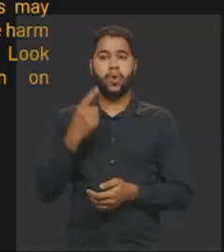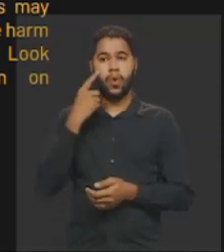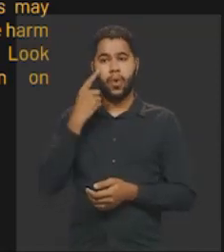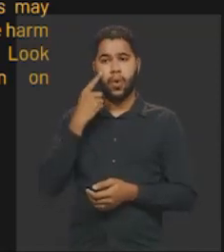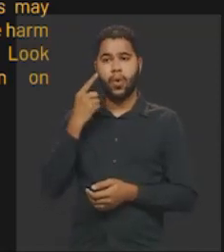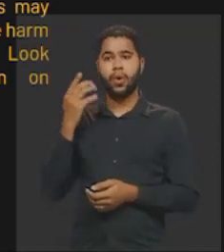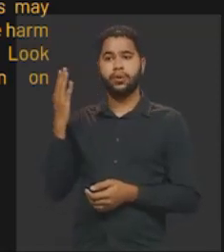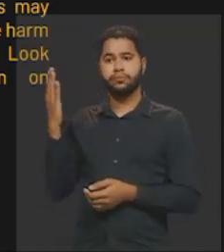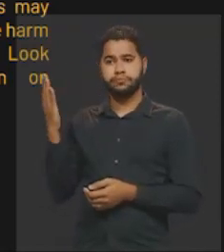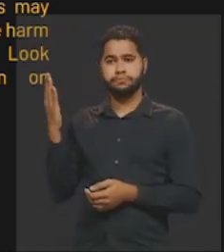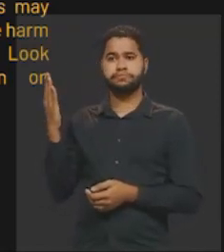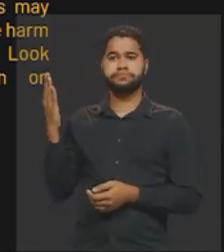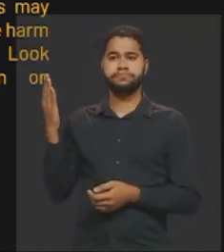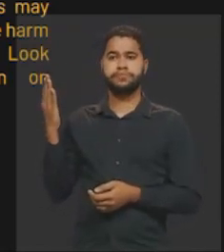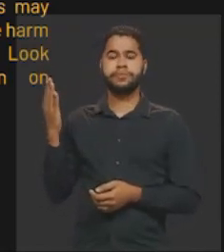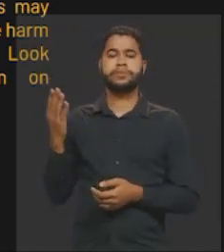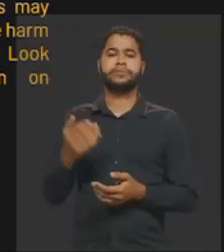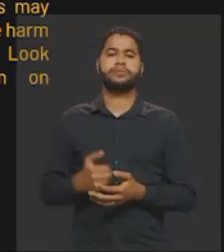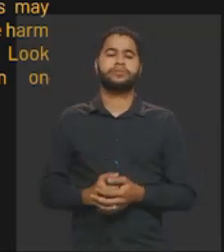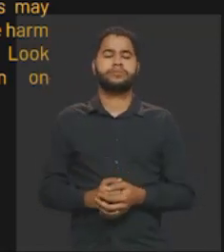aqui que está pequeno, então, como